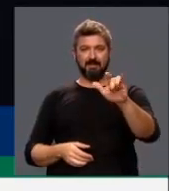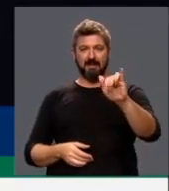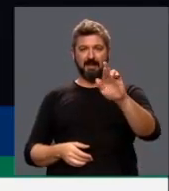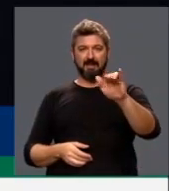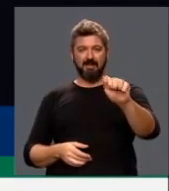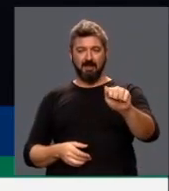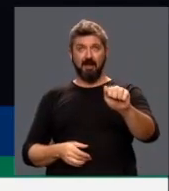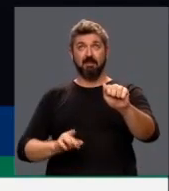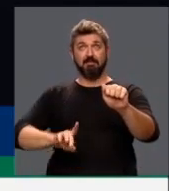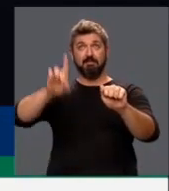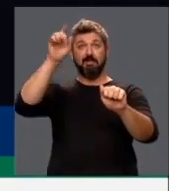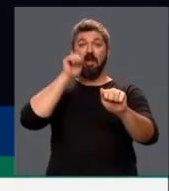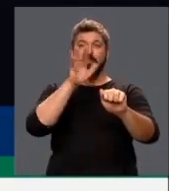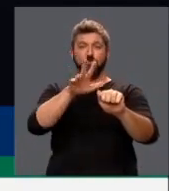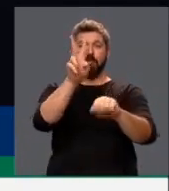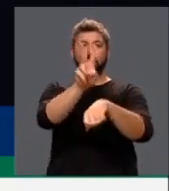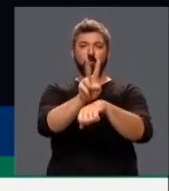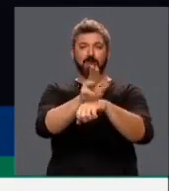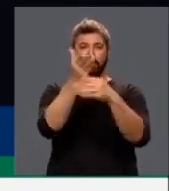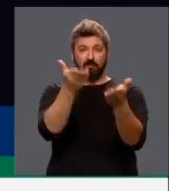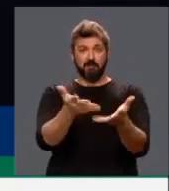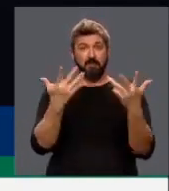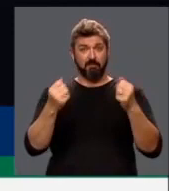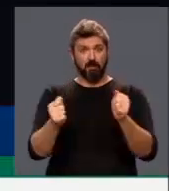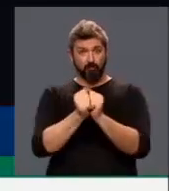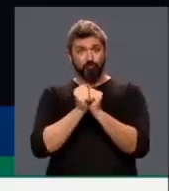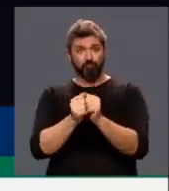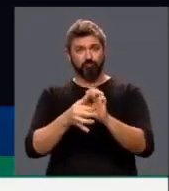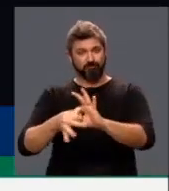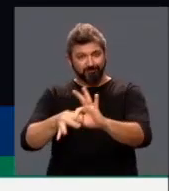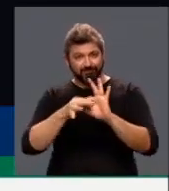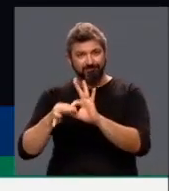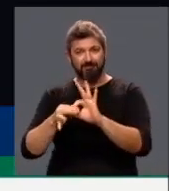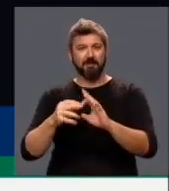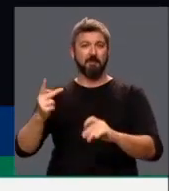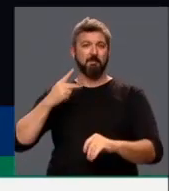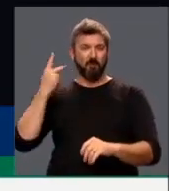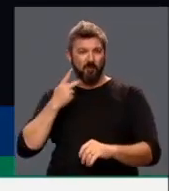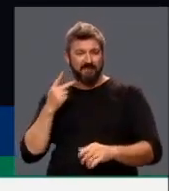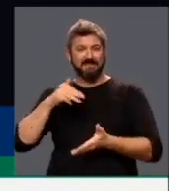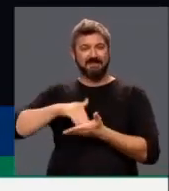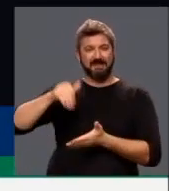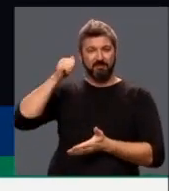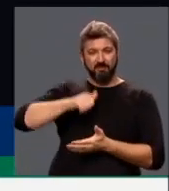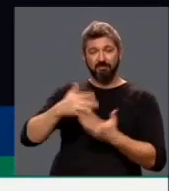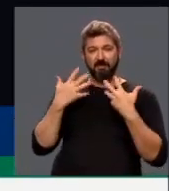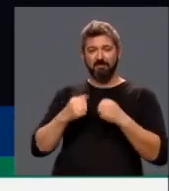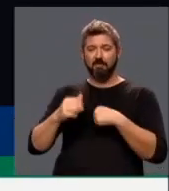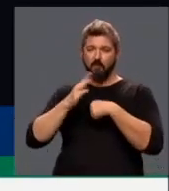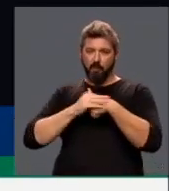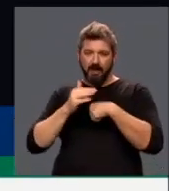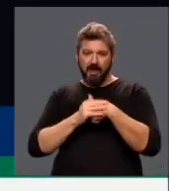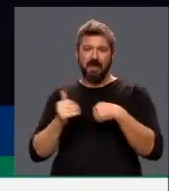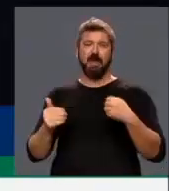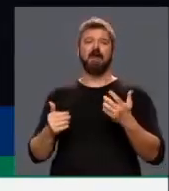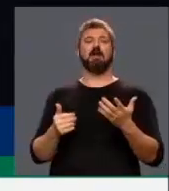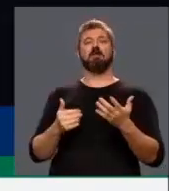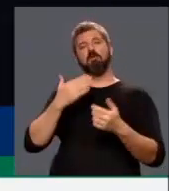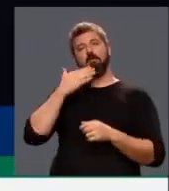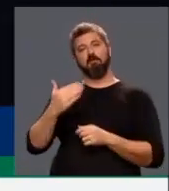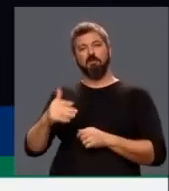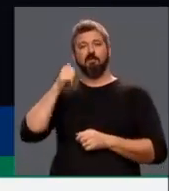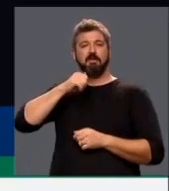que Deus te proteja também, e vamos juntas, como Secretaria e Procuradoria da Mulher, olhar com muito carinho, repito, para a